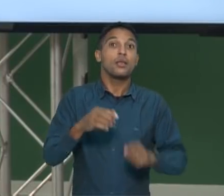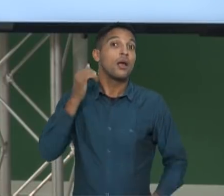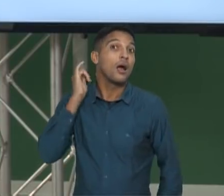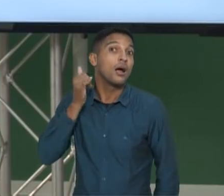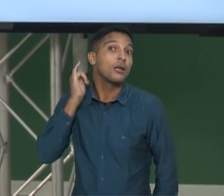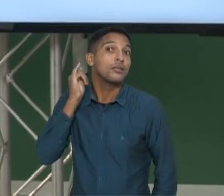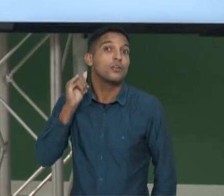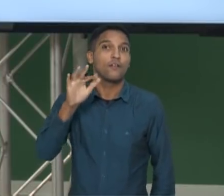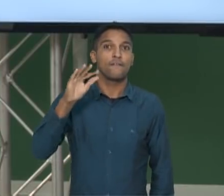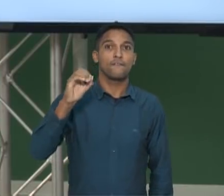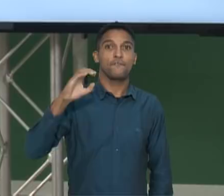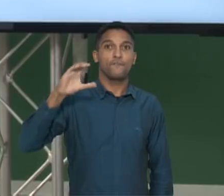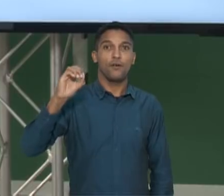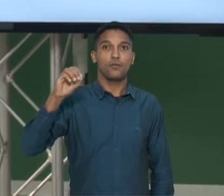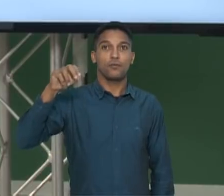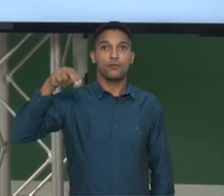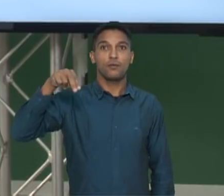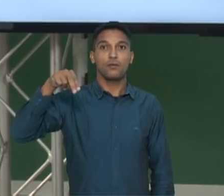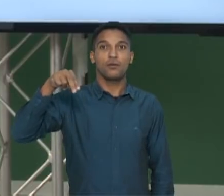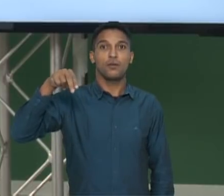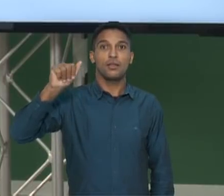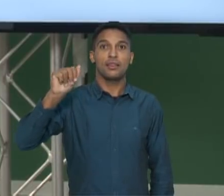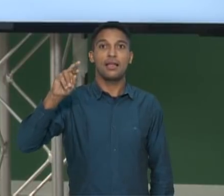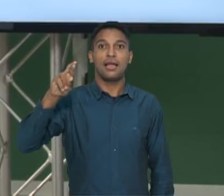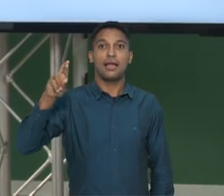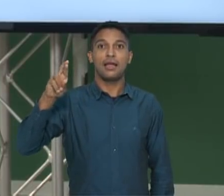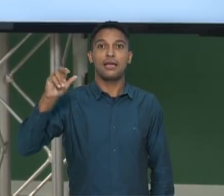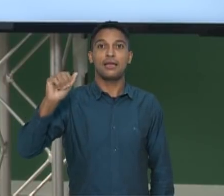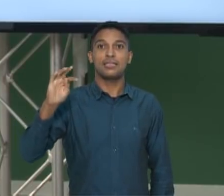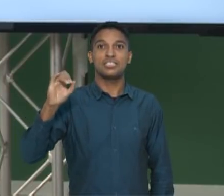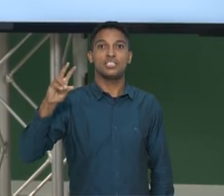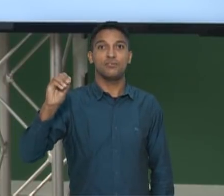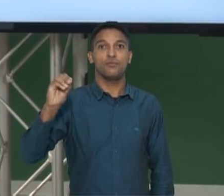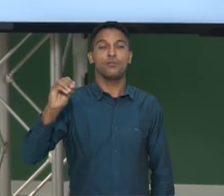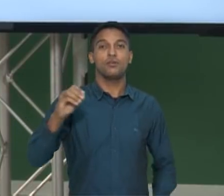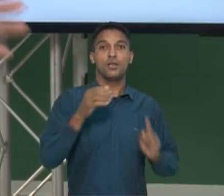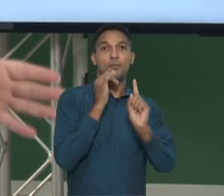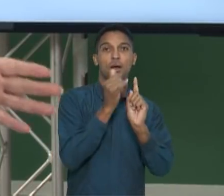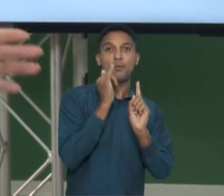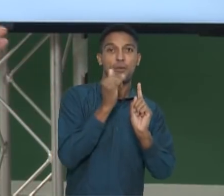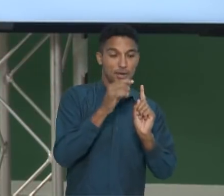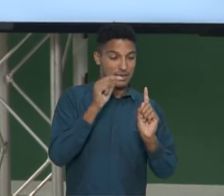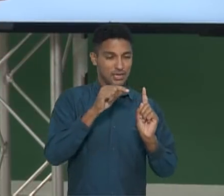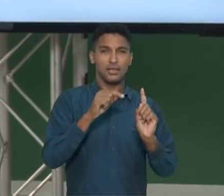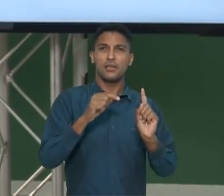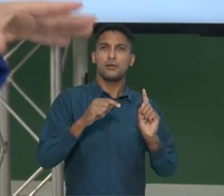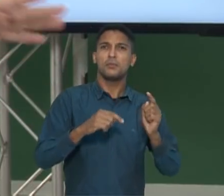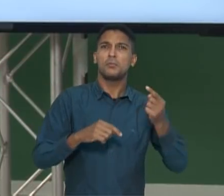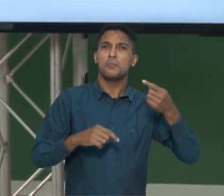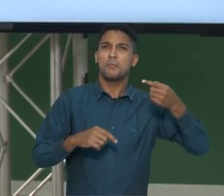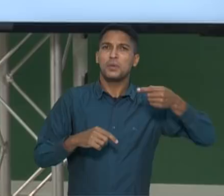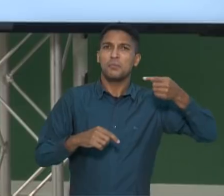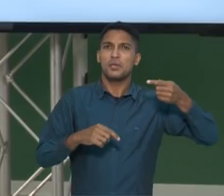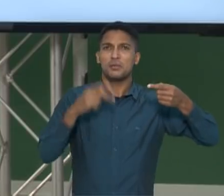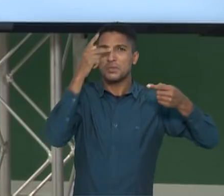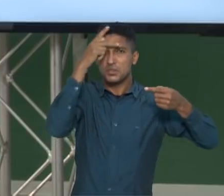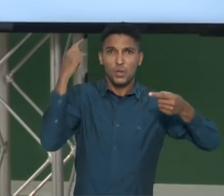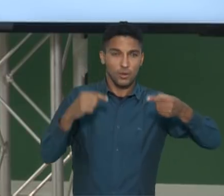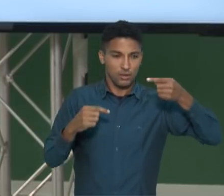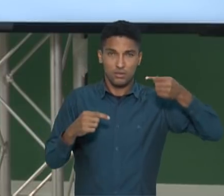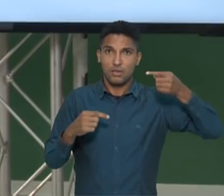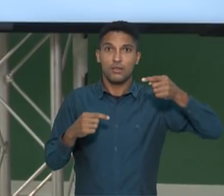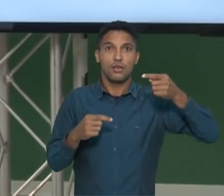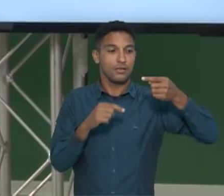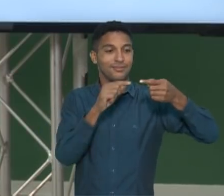referem a aconteceram com o próprio narrador, né? Se o narrador é um narrador personagem, ele também participa das ações, ou